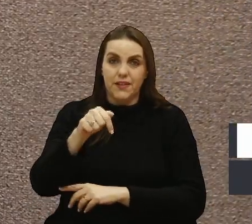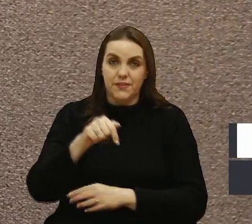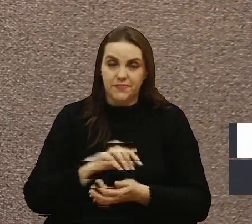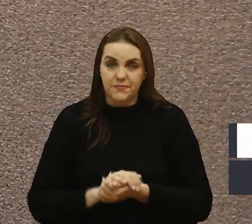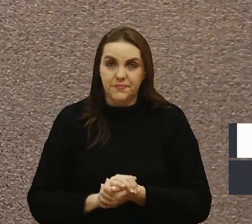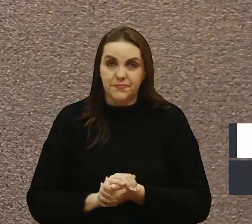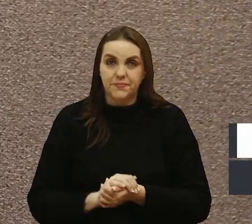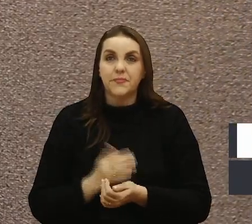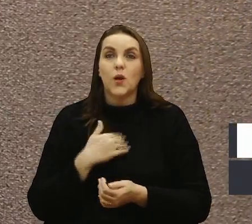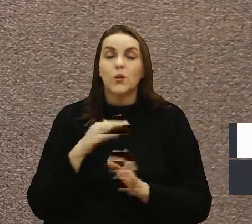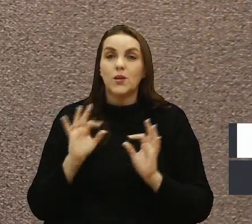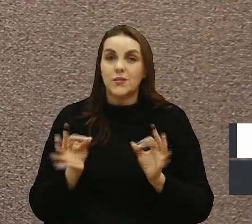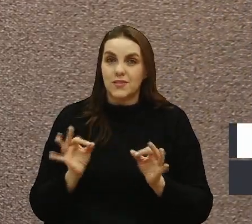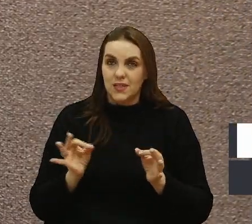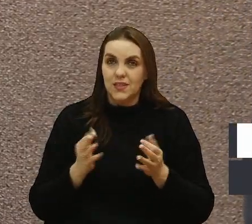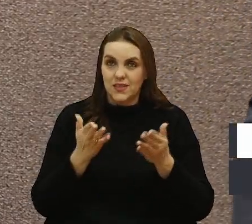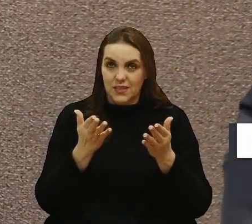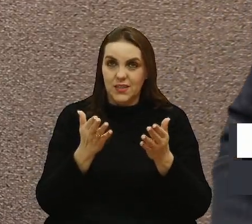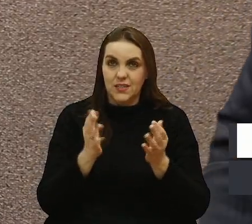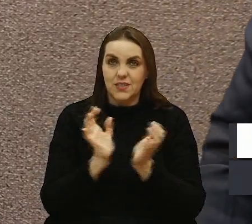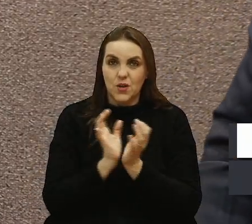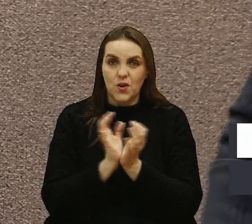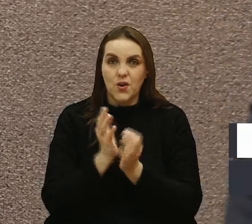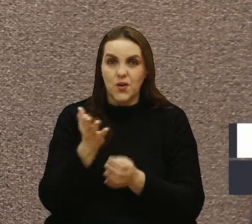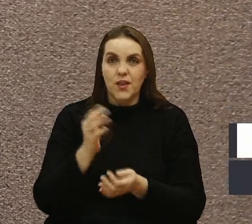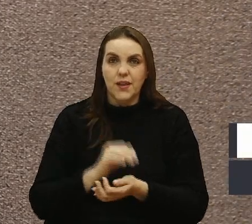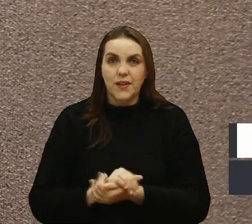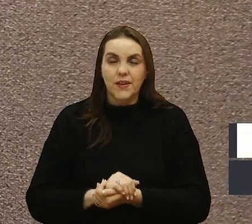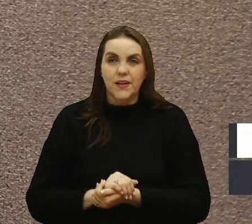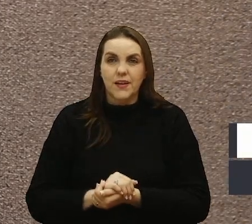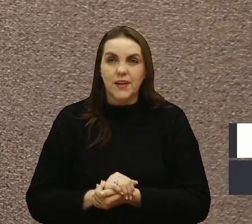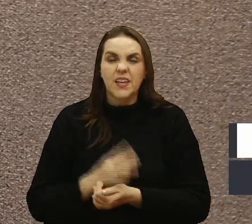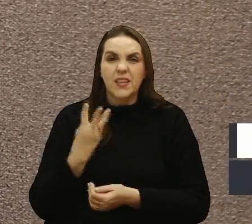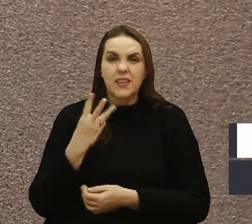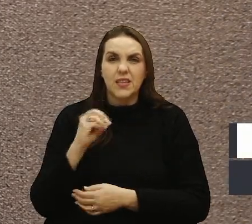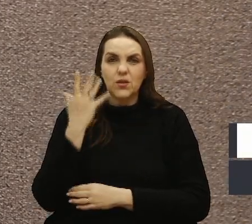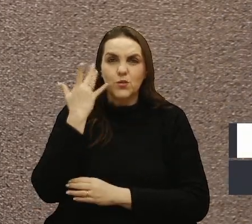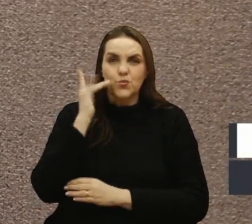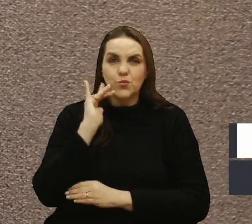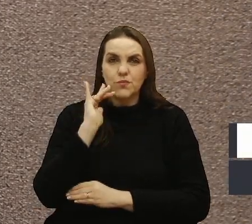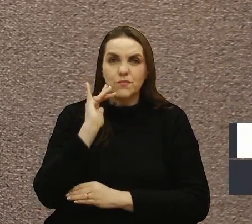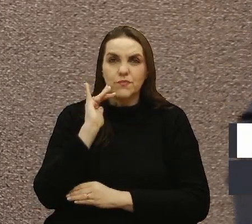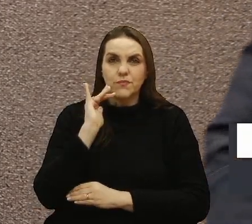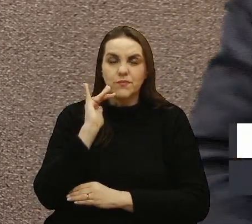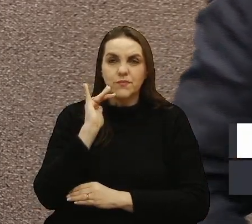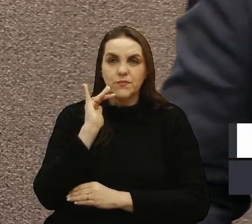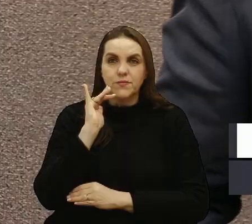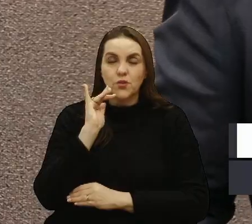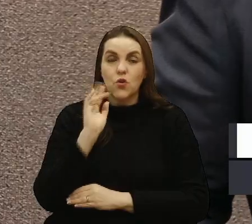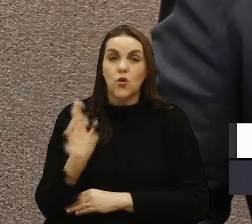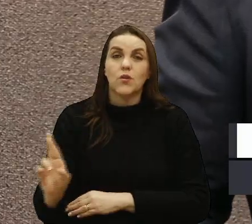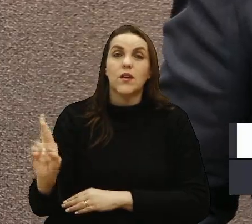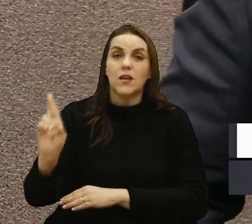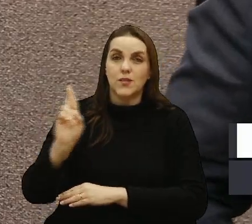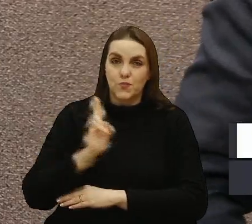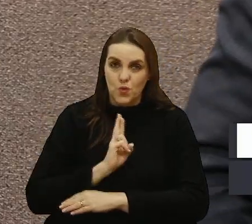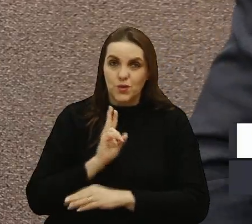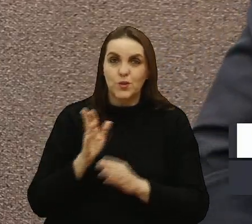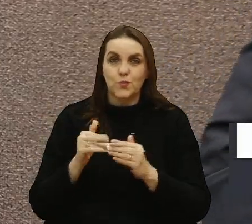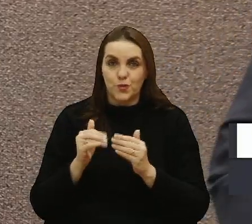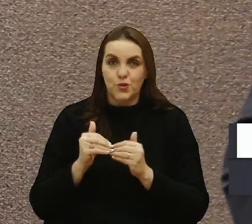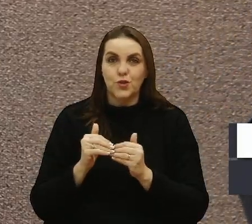nobre colega, certeza absoluta, que em 30 dias, quando retornar esse pedido,